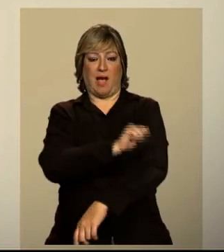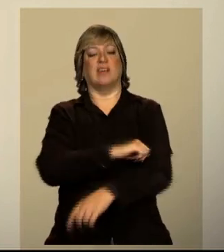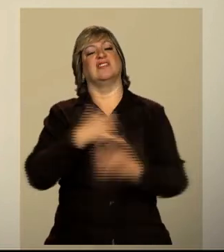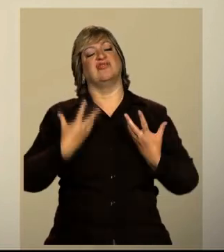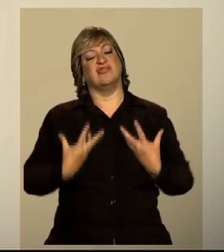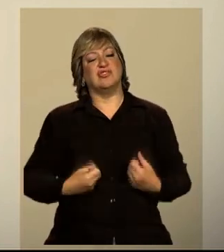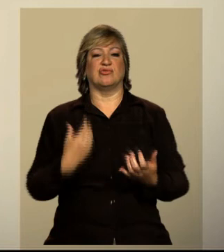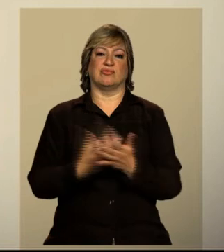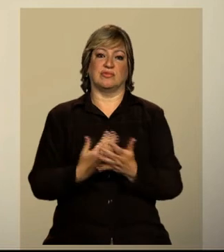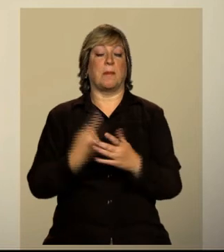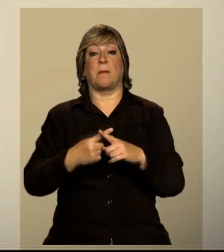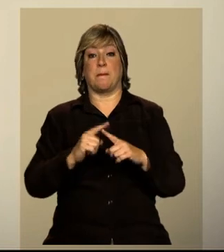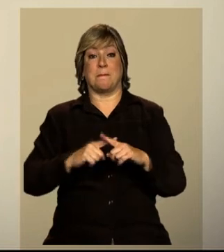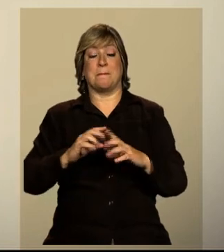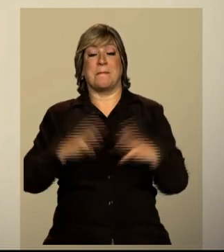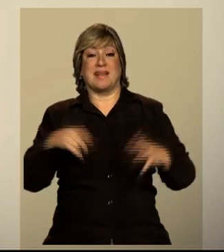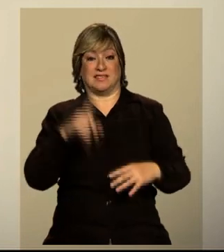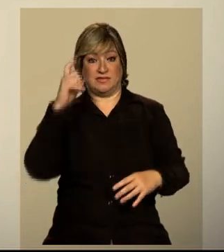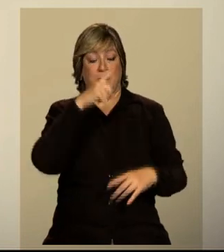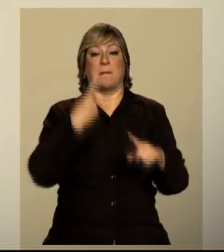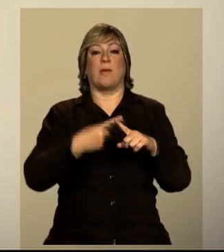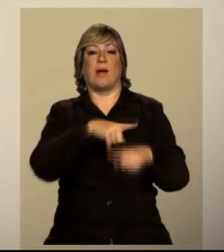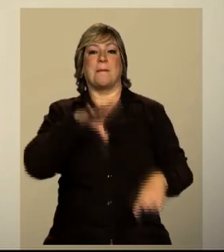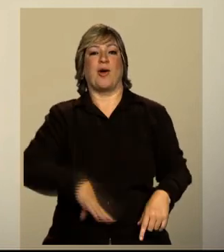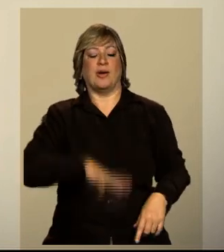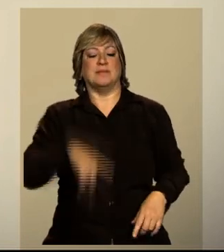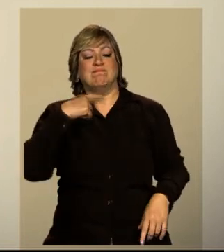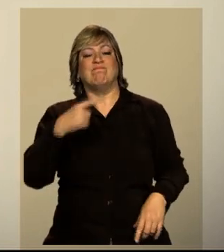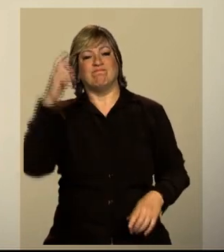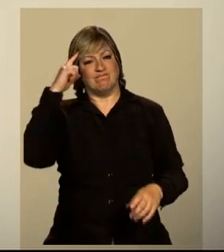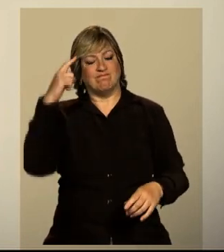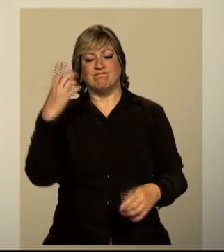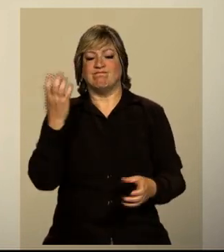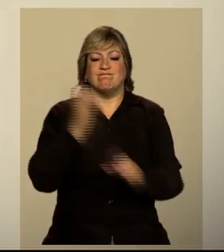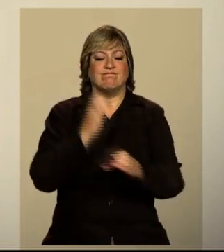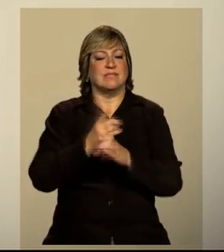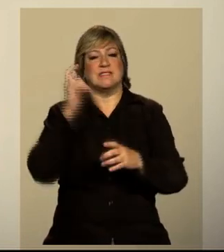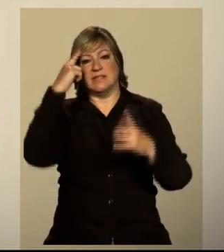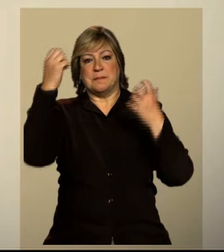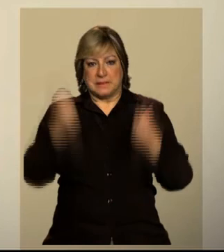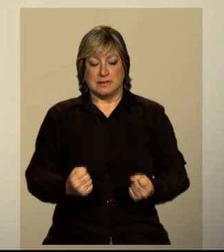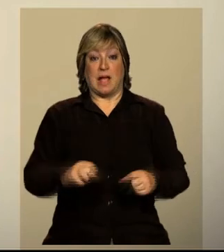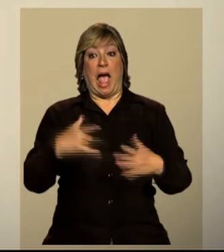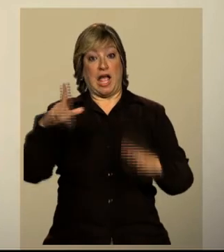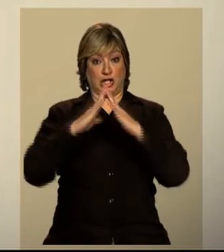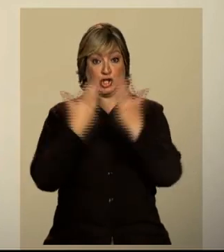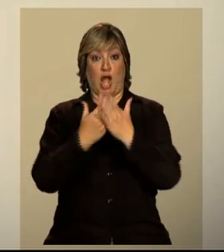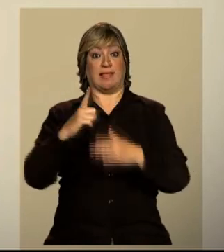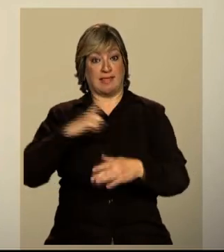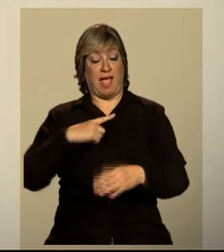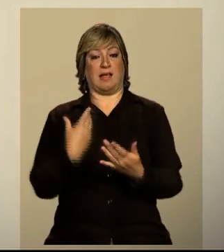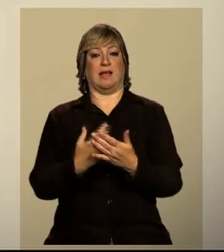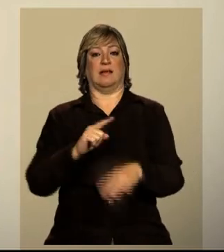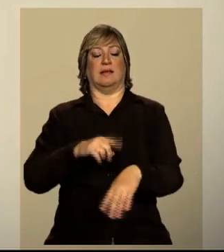os estudos a maior dificuldade da Yasmin era com o português Lúcia mas como a escola dela tem o programa ensino